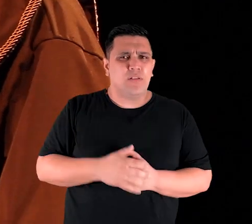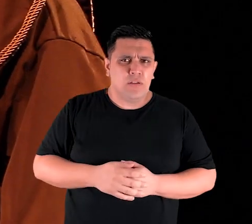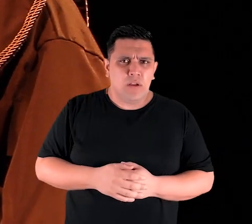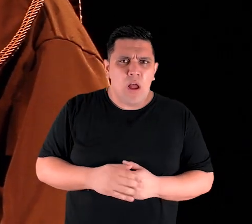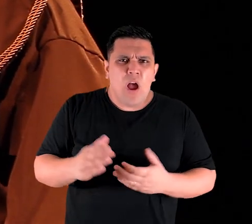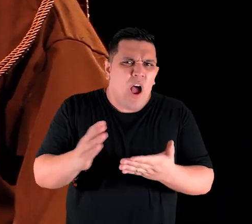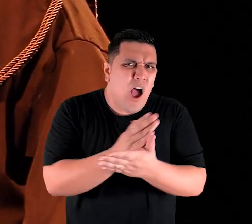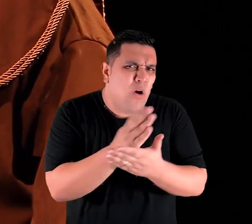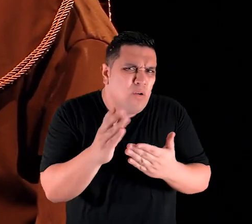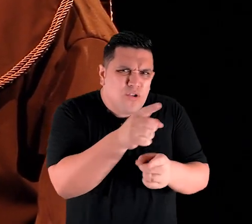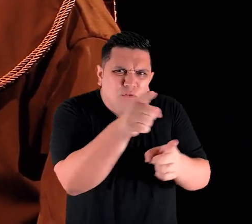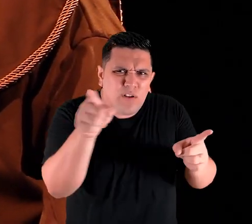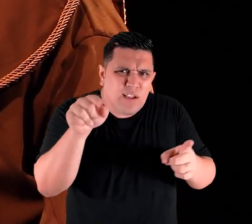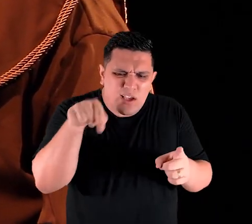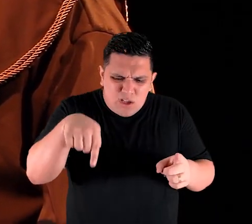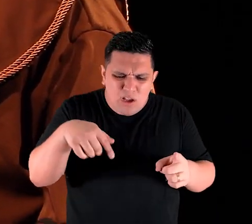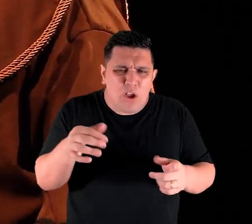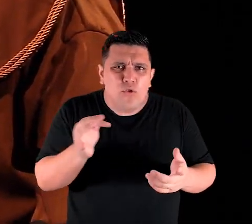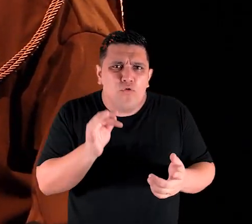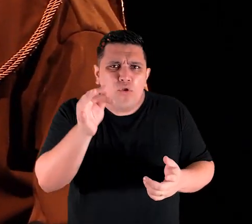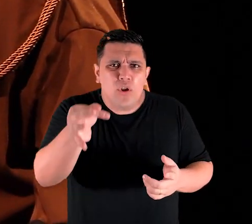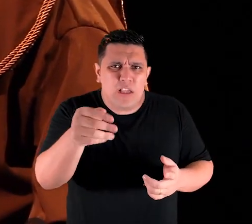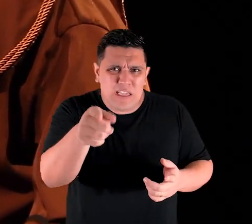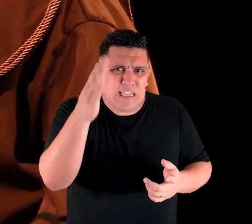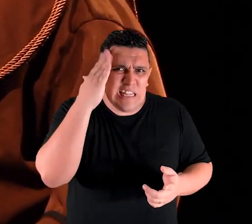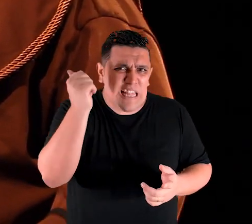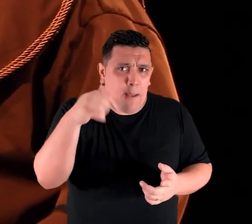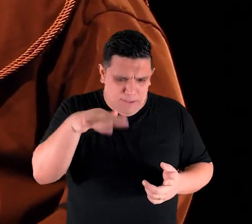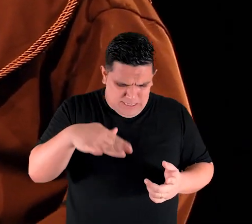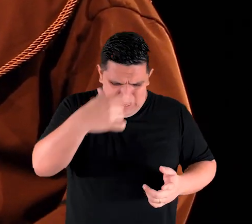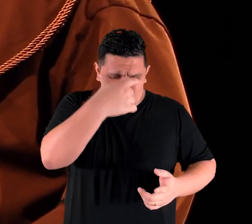Alguém de vós do tempo adiante sabe quem fui?